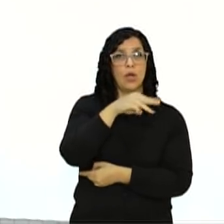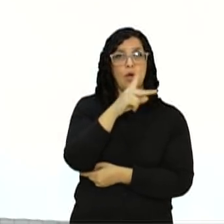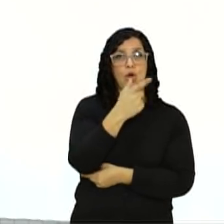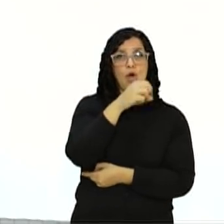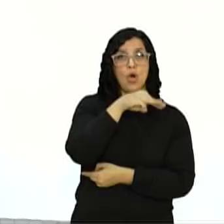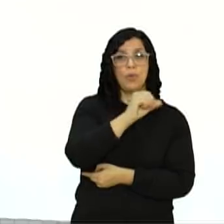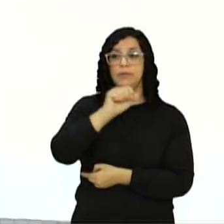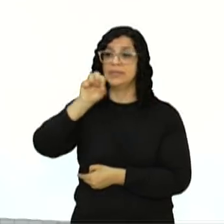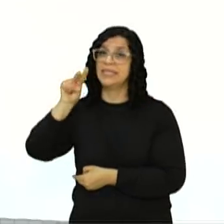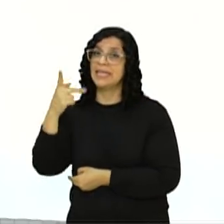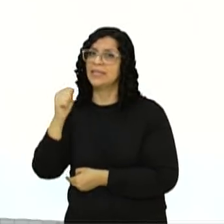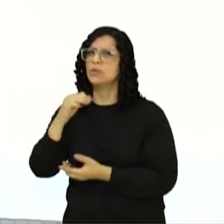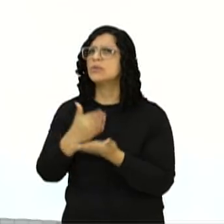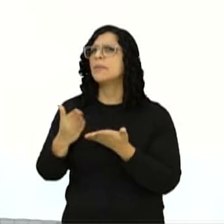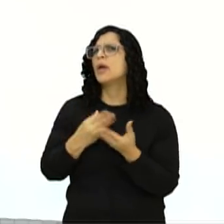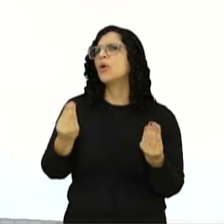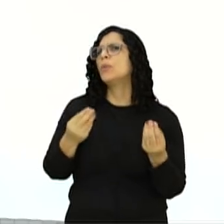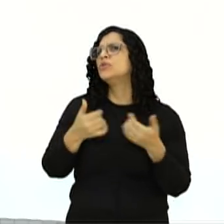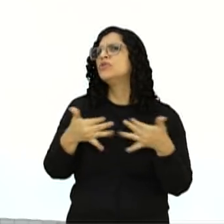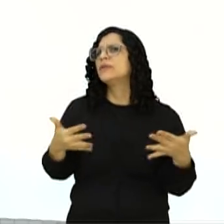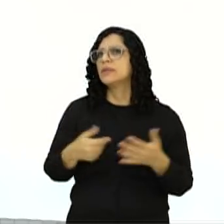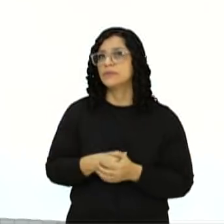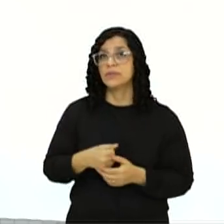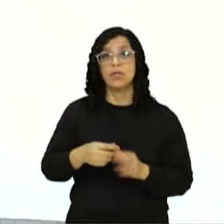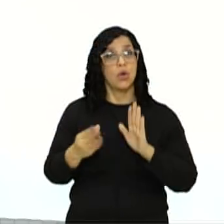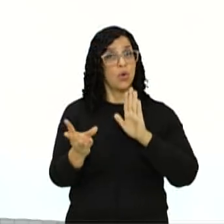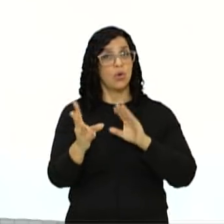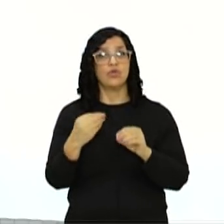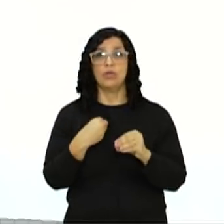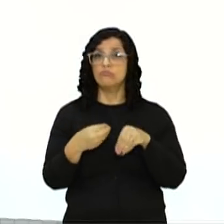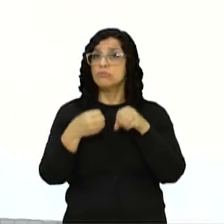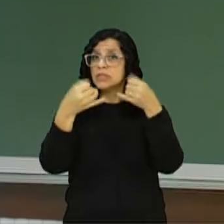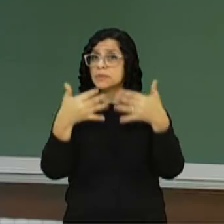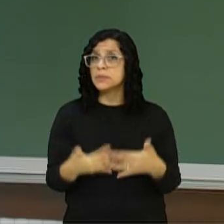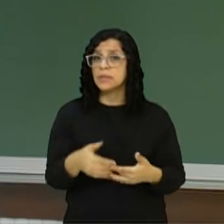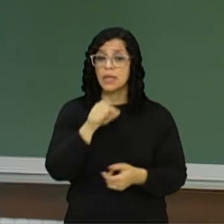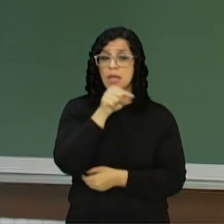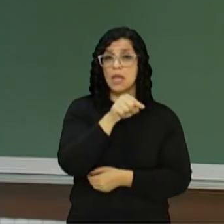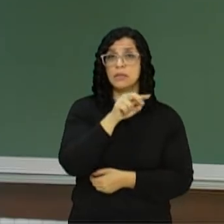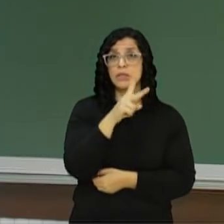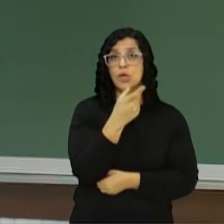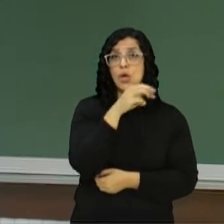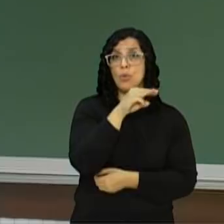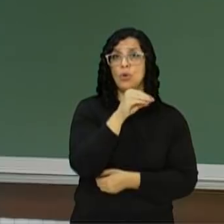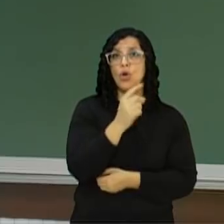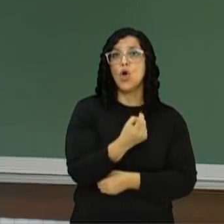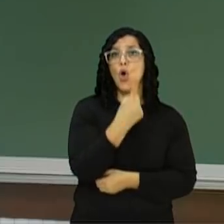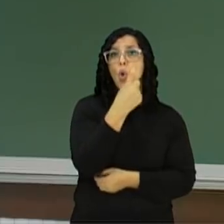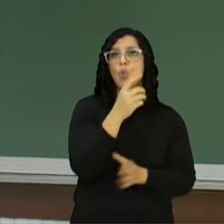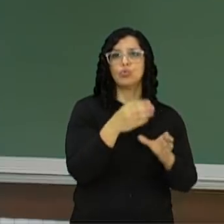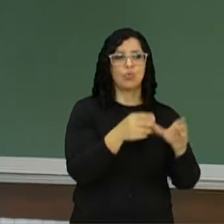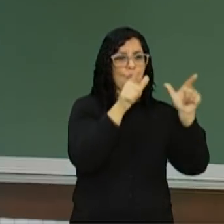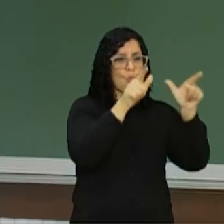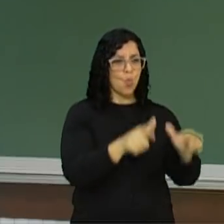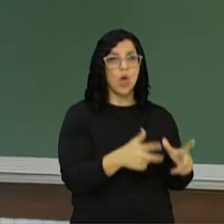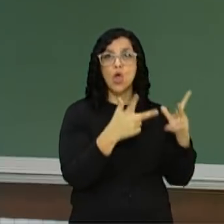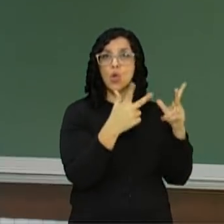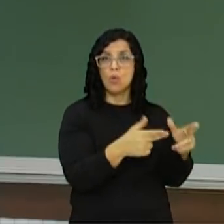de uma mistura heterogênea? Então, hoje você conheceu. Misturas homogêneas são aquelas que apresentam uma única